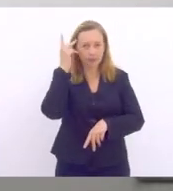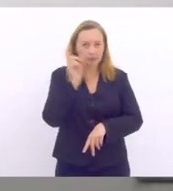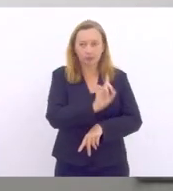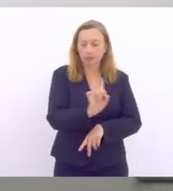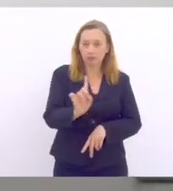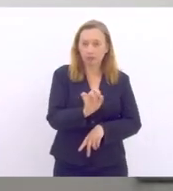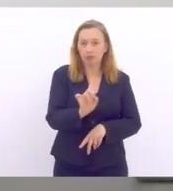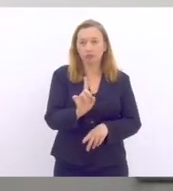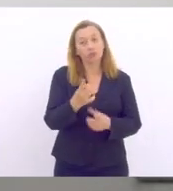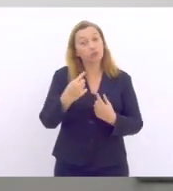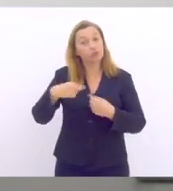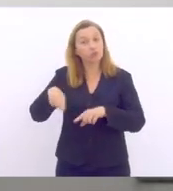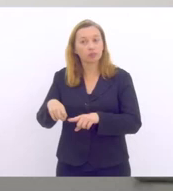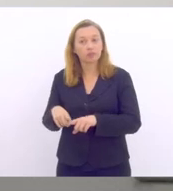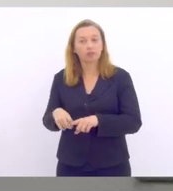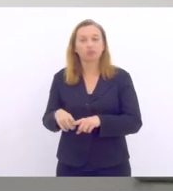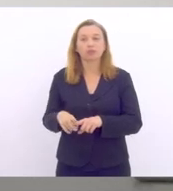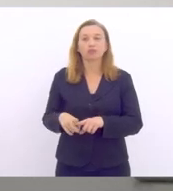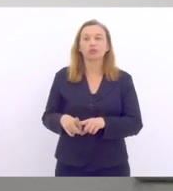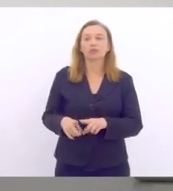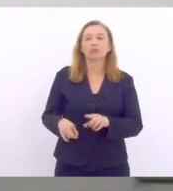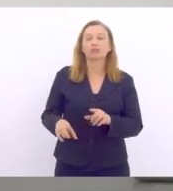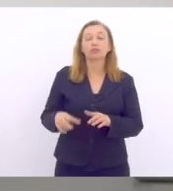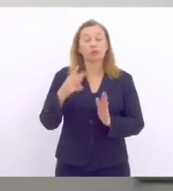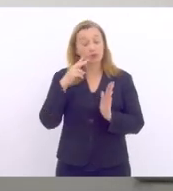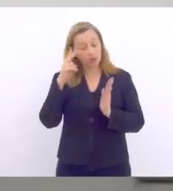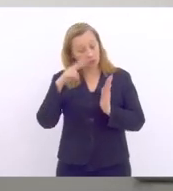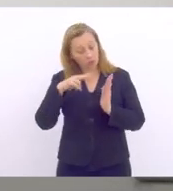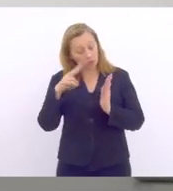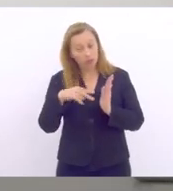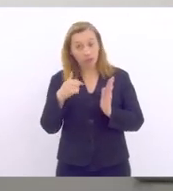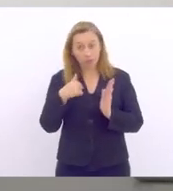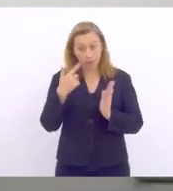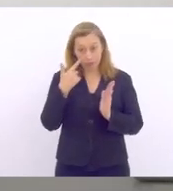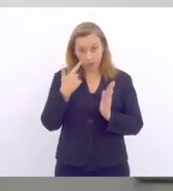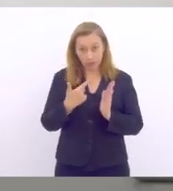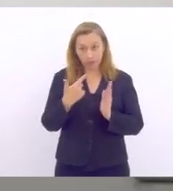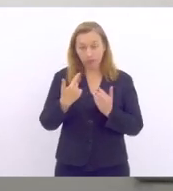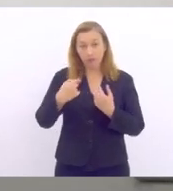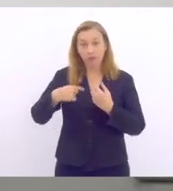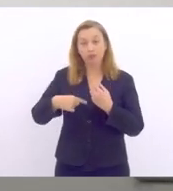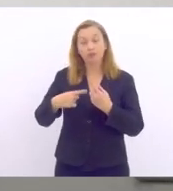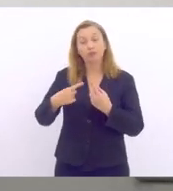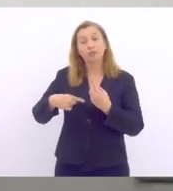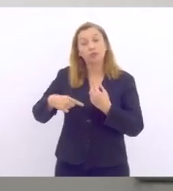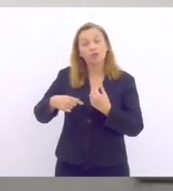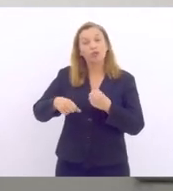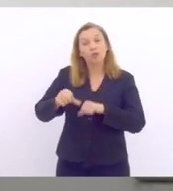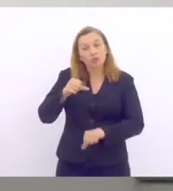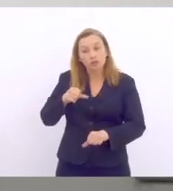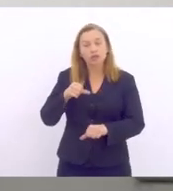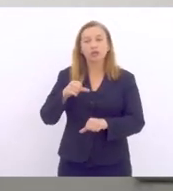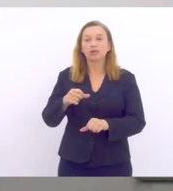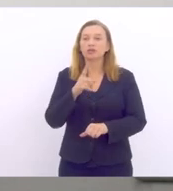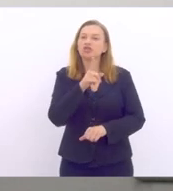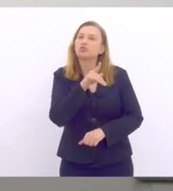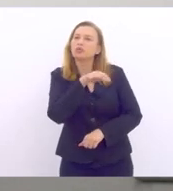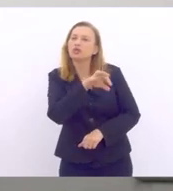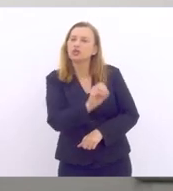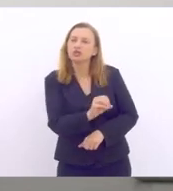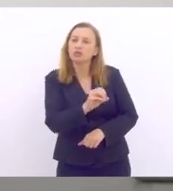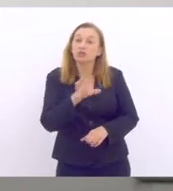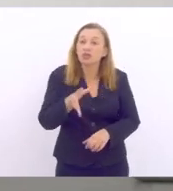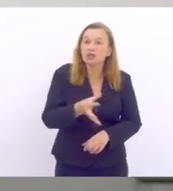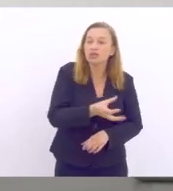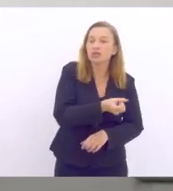Muito pelo contrário. A leitura que eu faço é o contrário. Para mim, esse dispositivo é uma